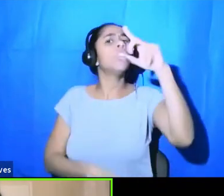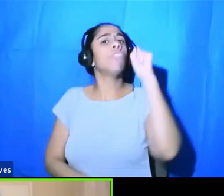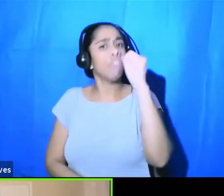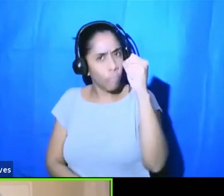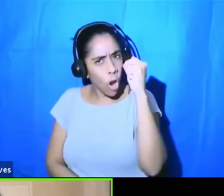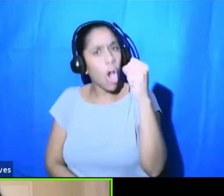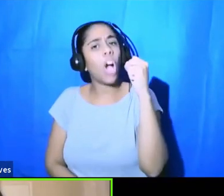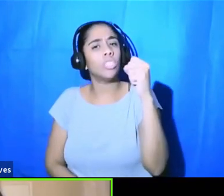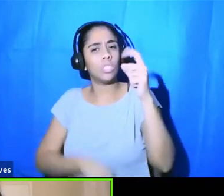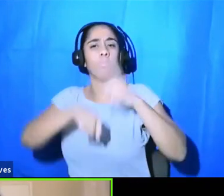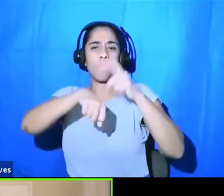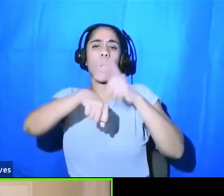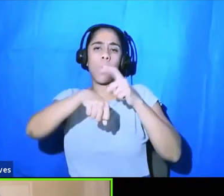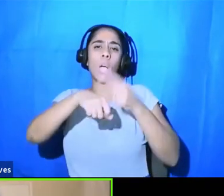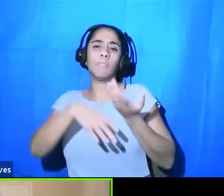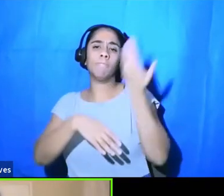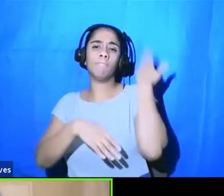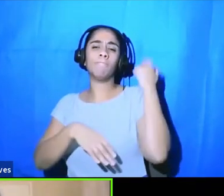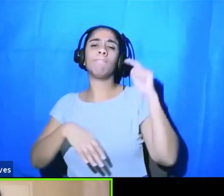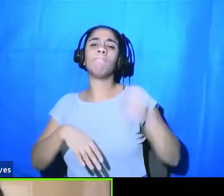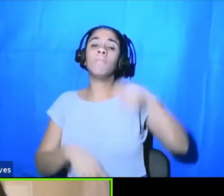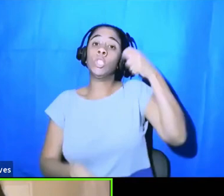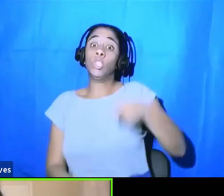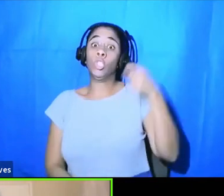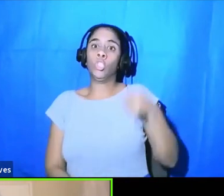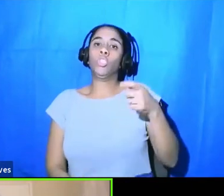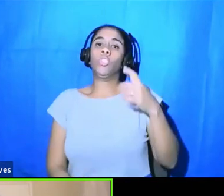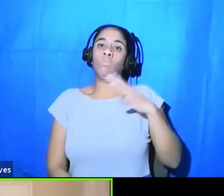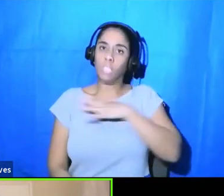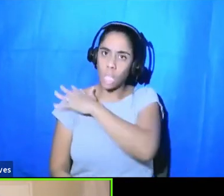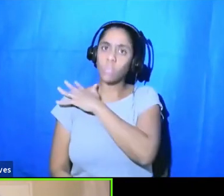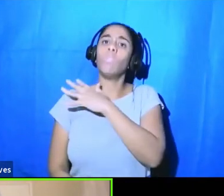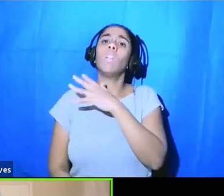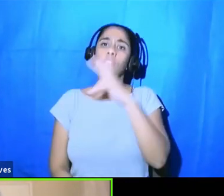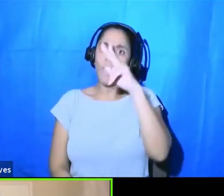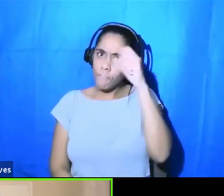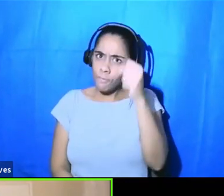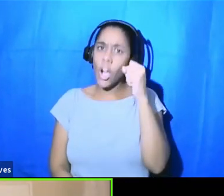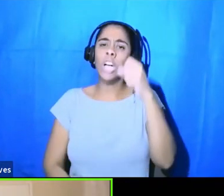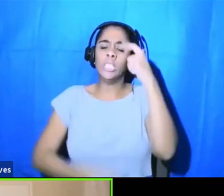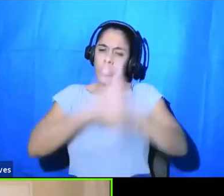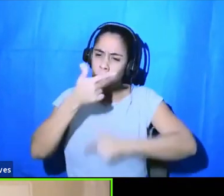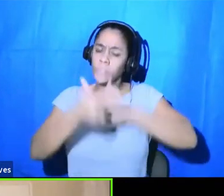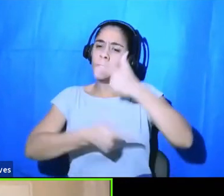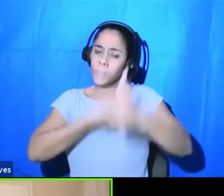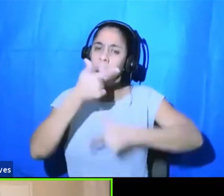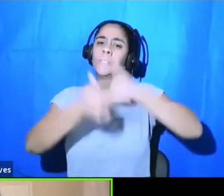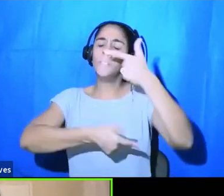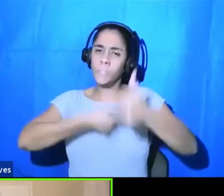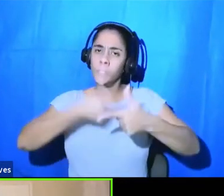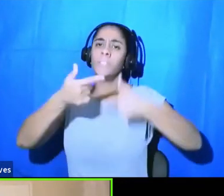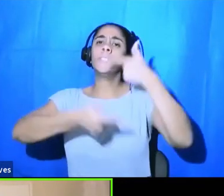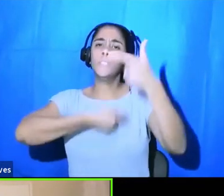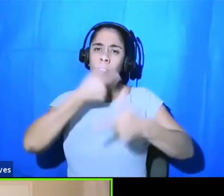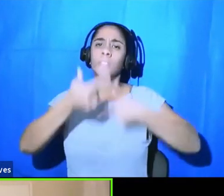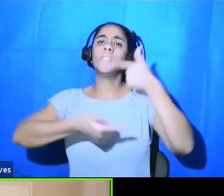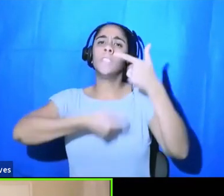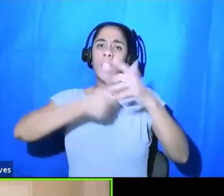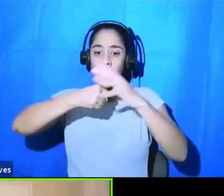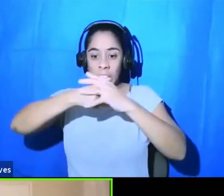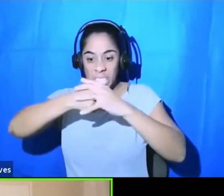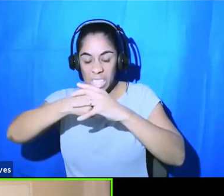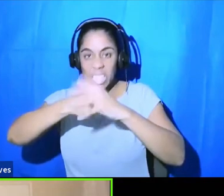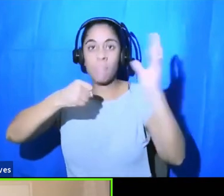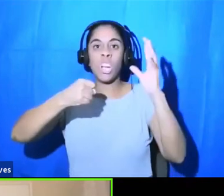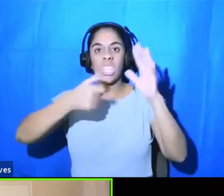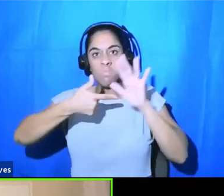a dictadura, lutando por a democracia, e depois resistindo ao neoliberalismo, o que pavimenta o caminho para que nossa irrupção